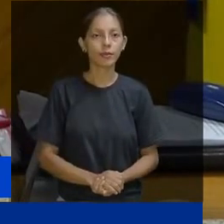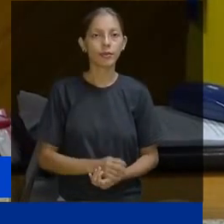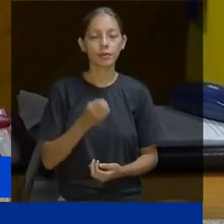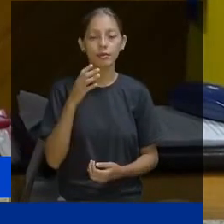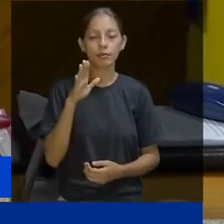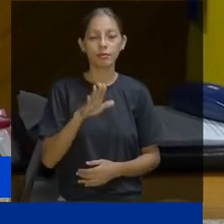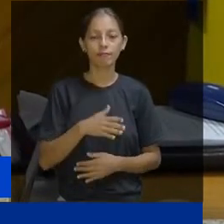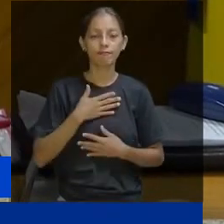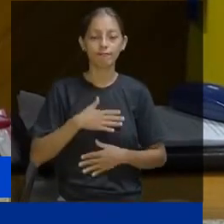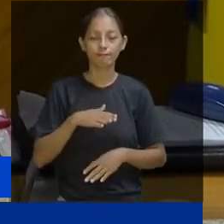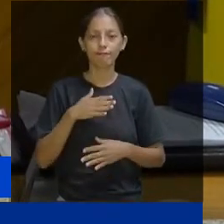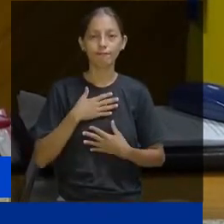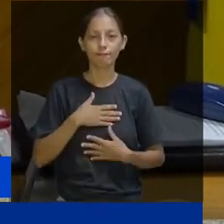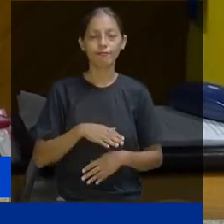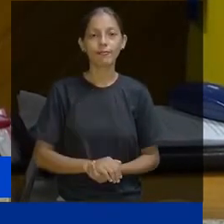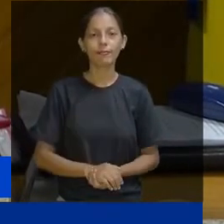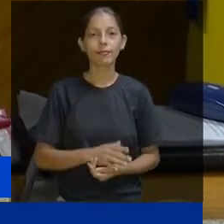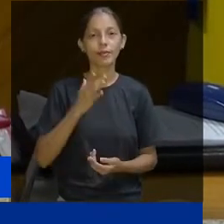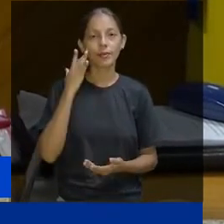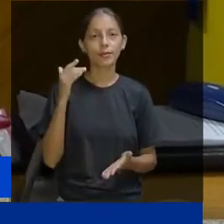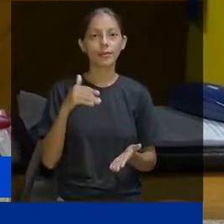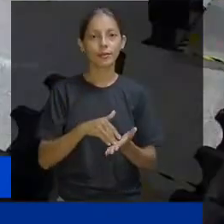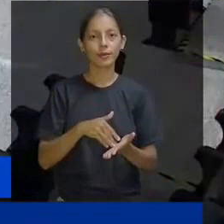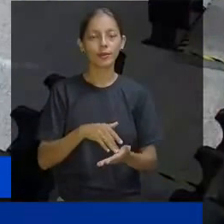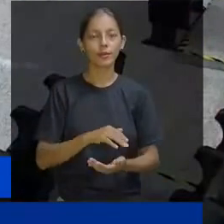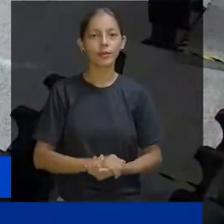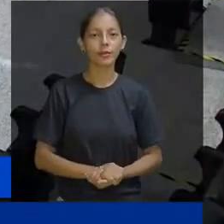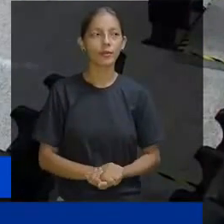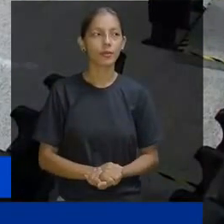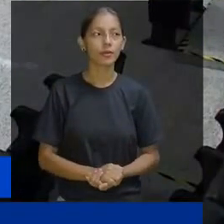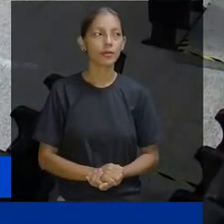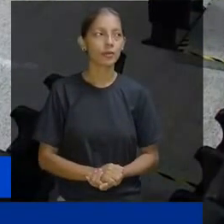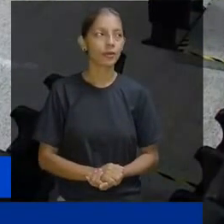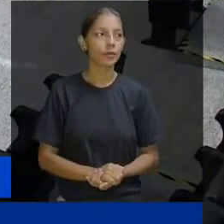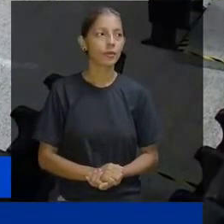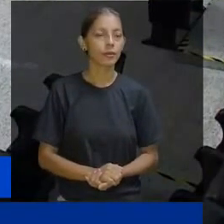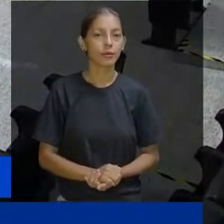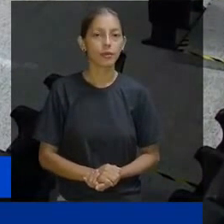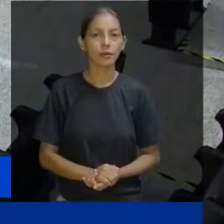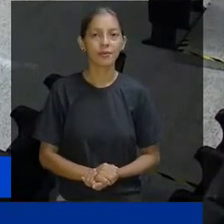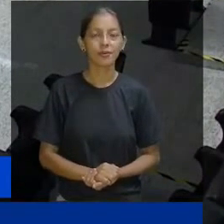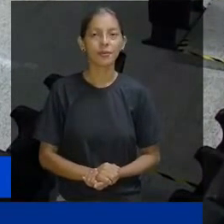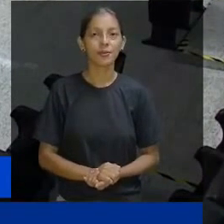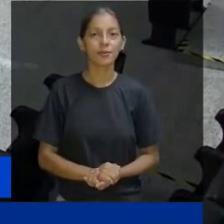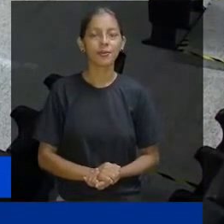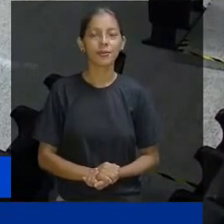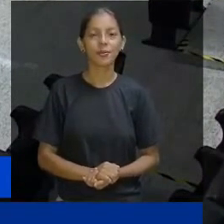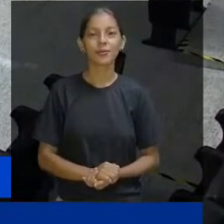Está encerrada a nossa sessão. Um abraço a todos. Tchau. Record.